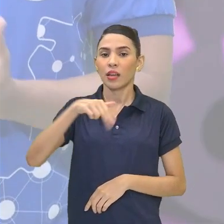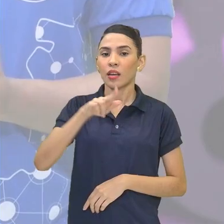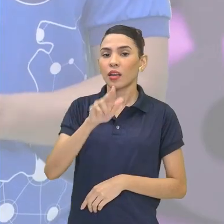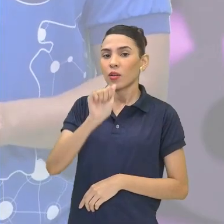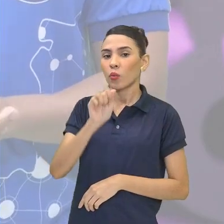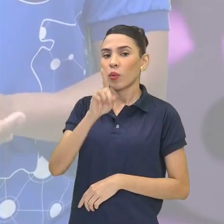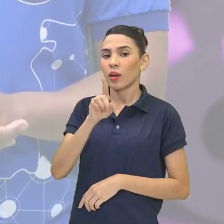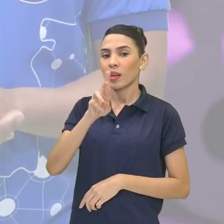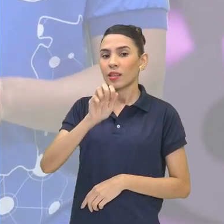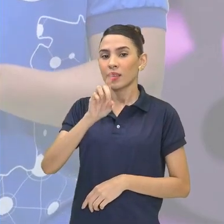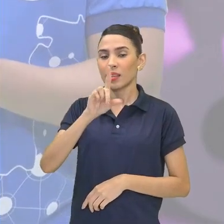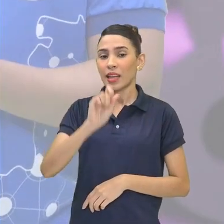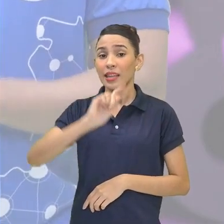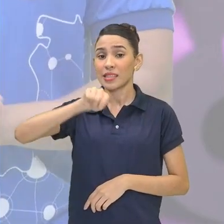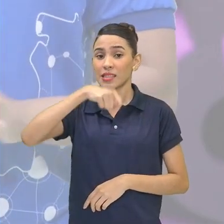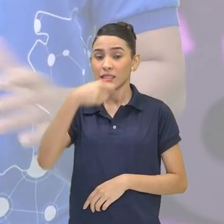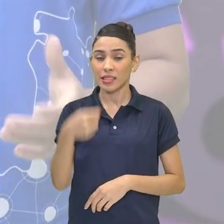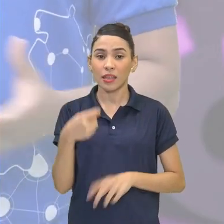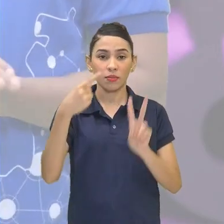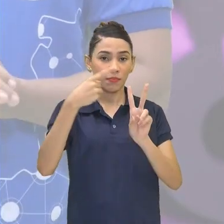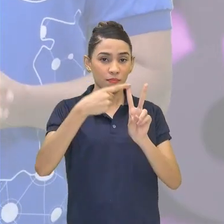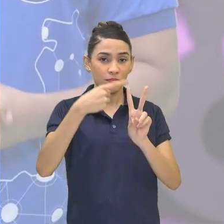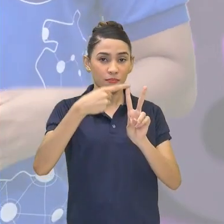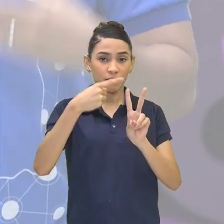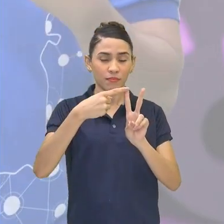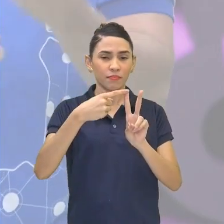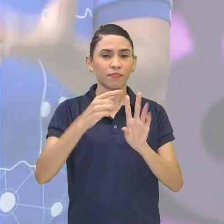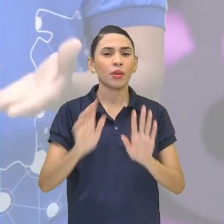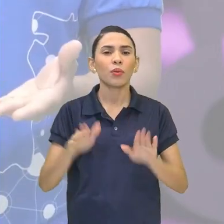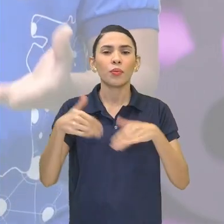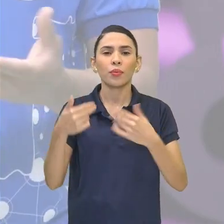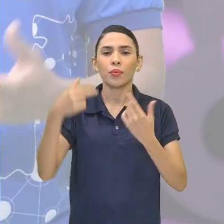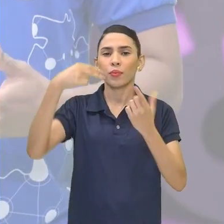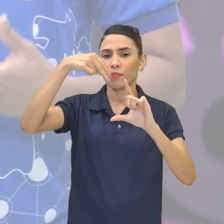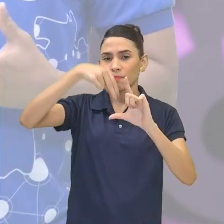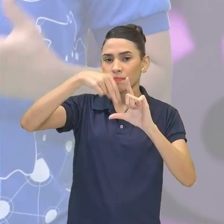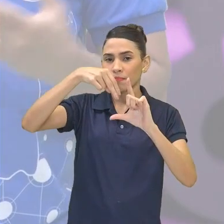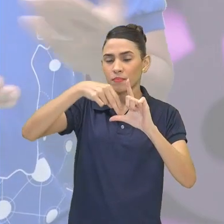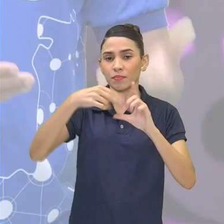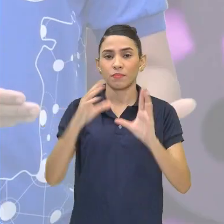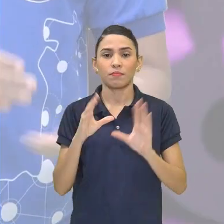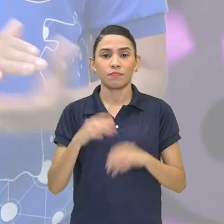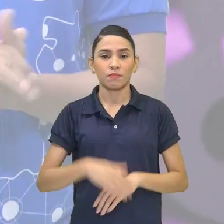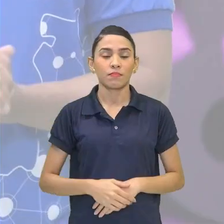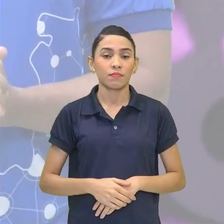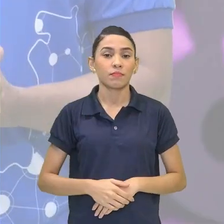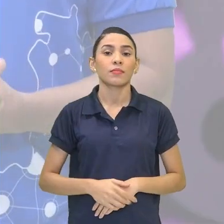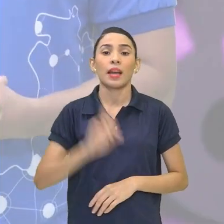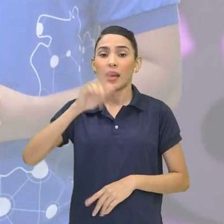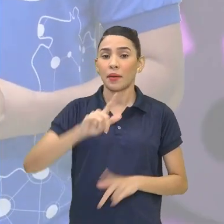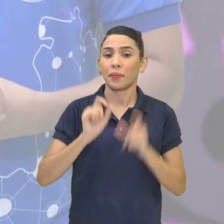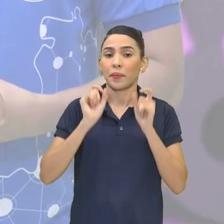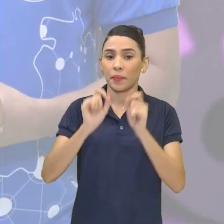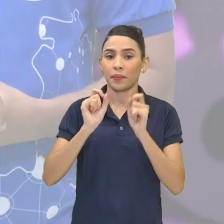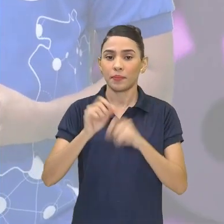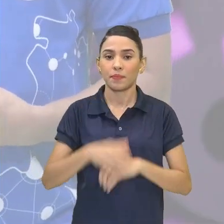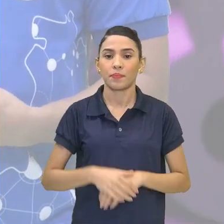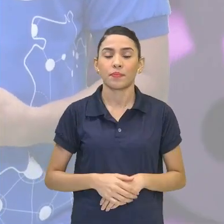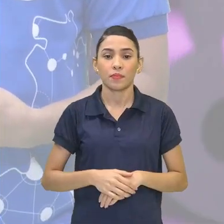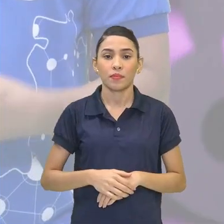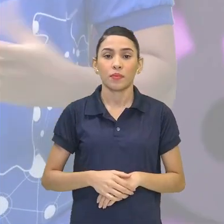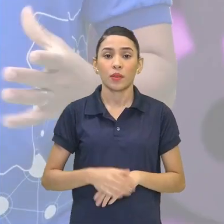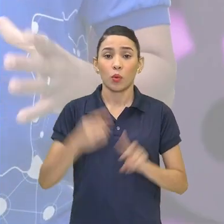raiz quadrada de um número natural? O número natural, que é elevado ao quadrado, resulta em um